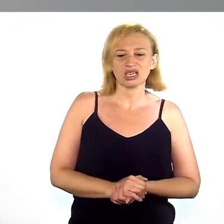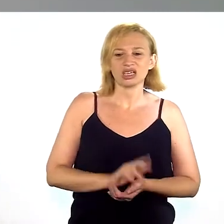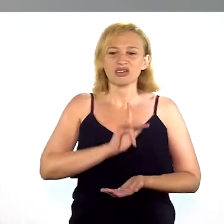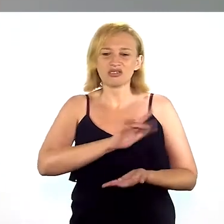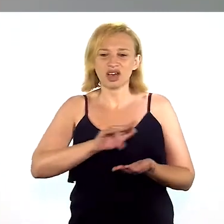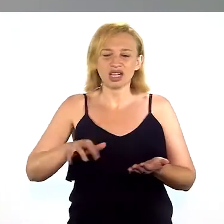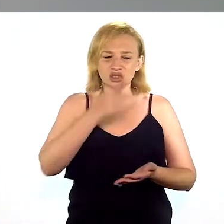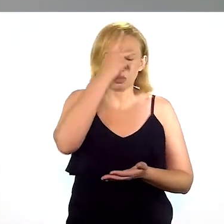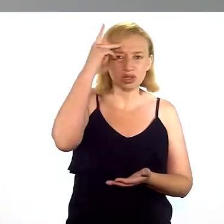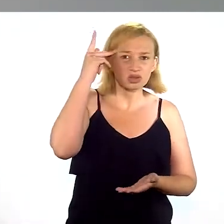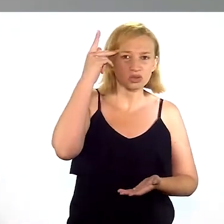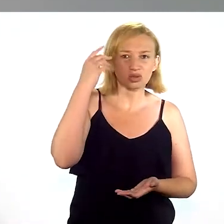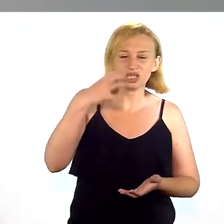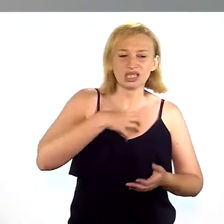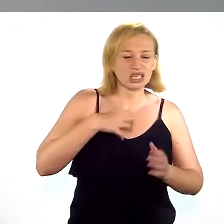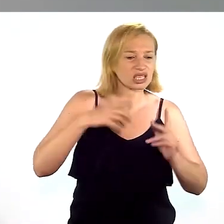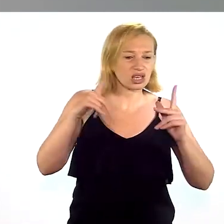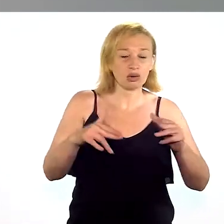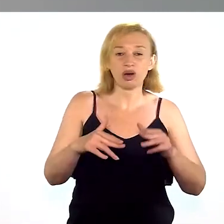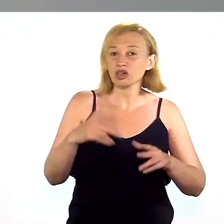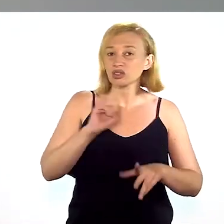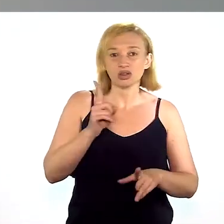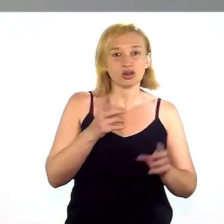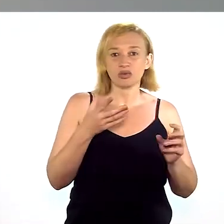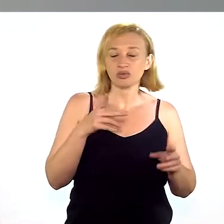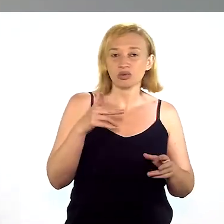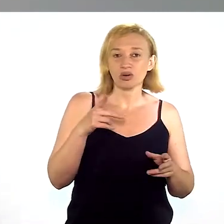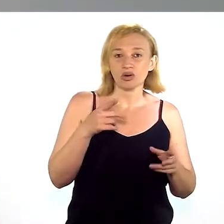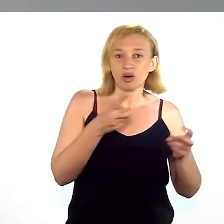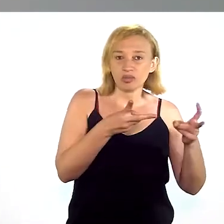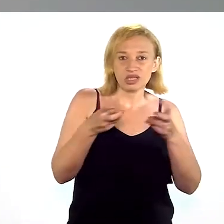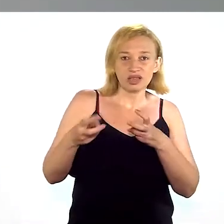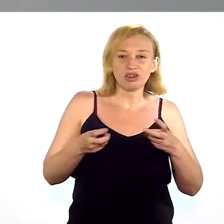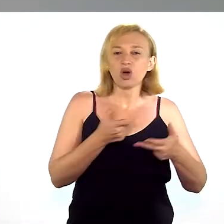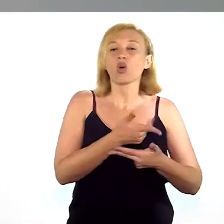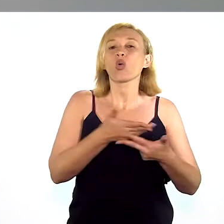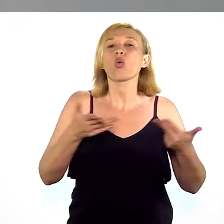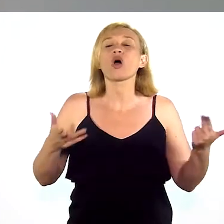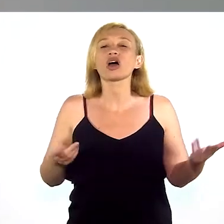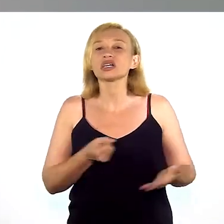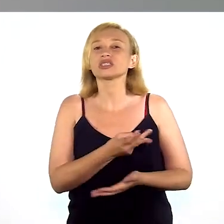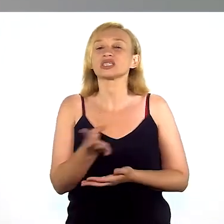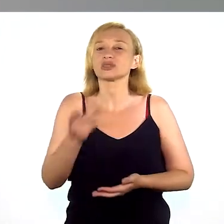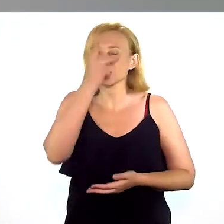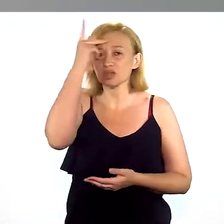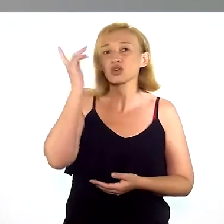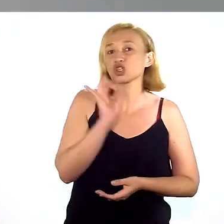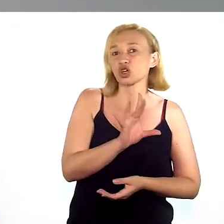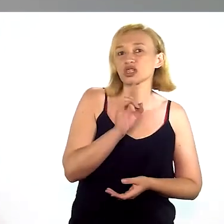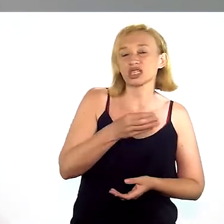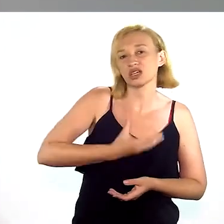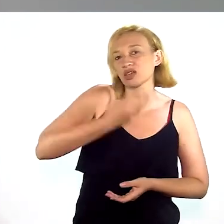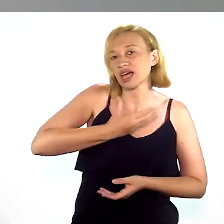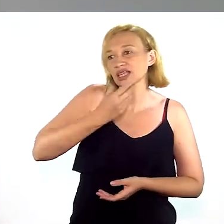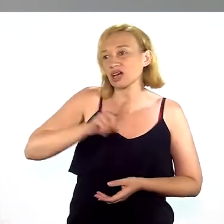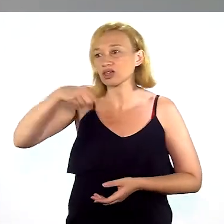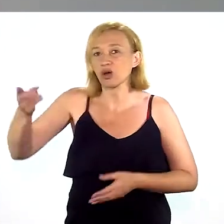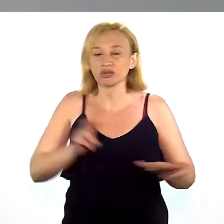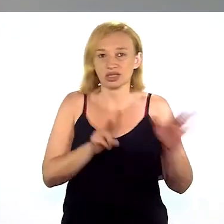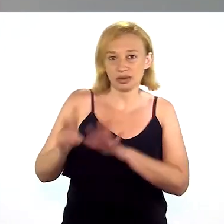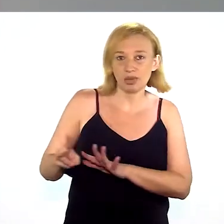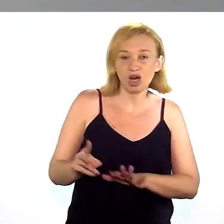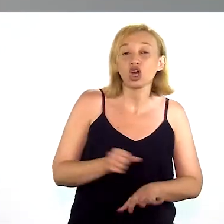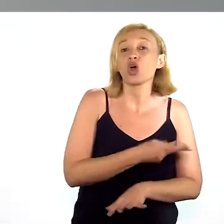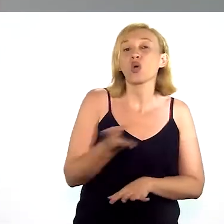data, é uma coisa que tem muita gente que passa e a gente nem se dá conta. Quantas pessoas vão estar sozinhas no Natal, na semana que